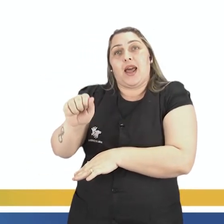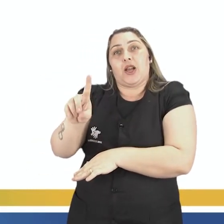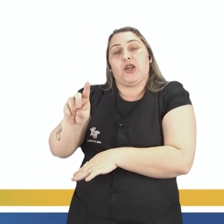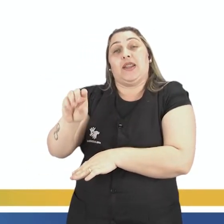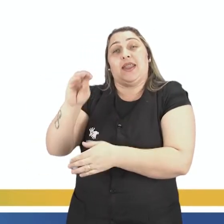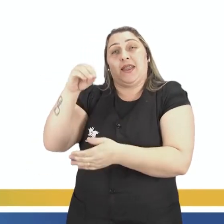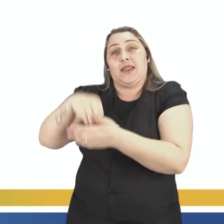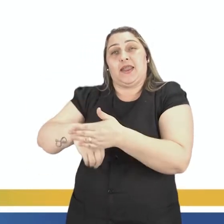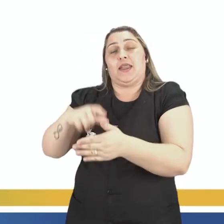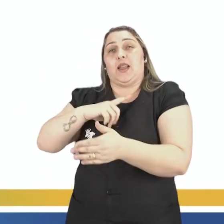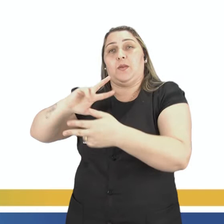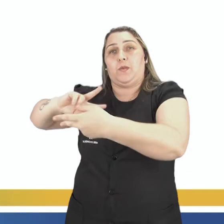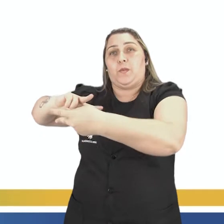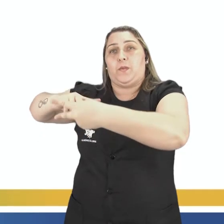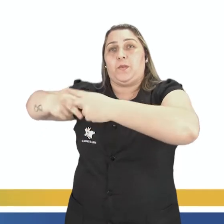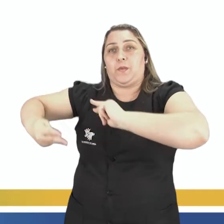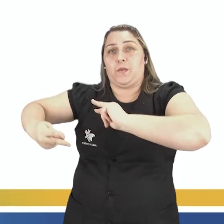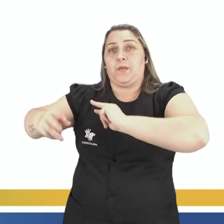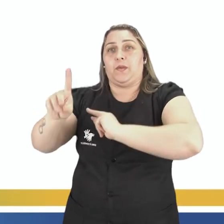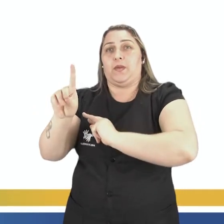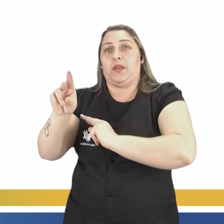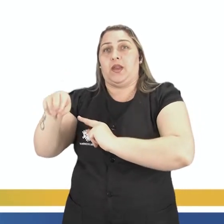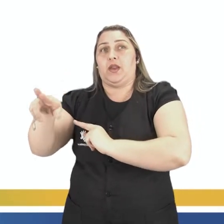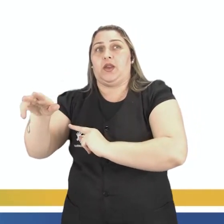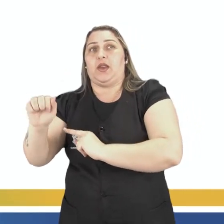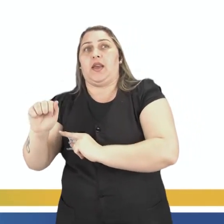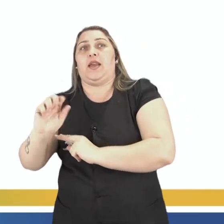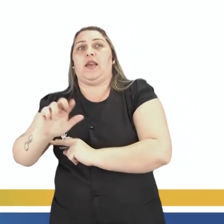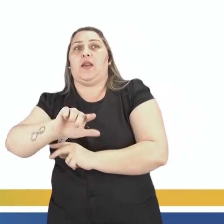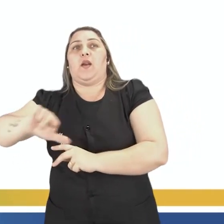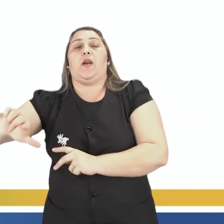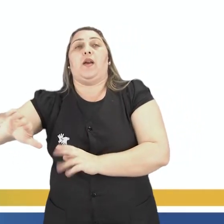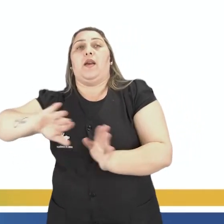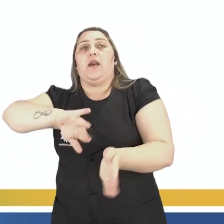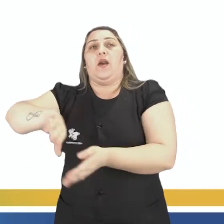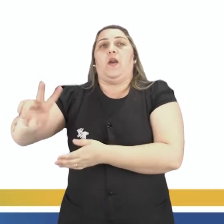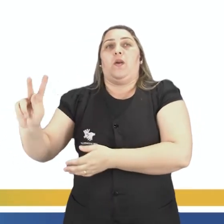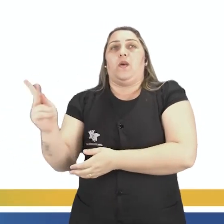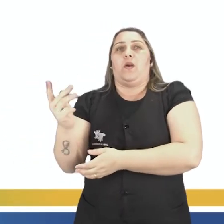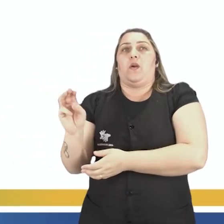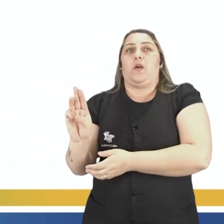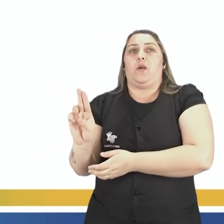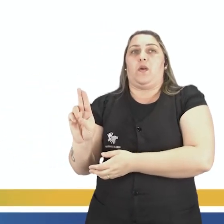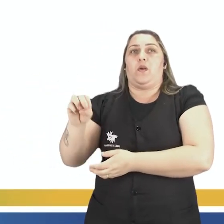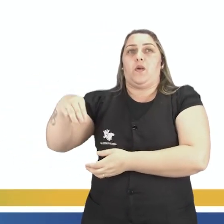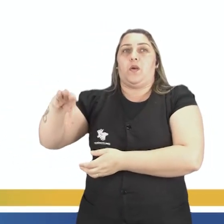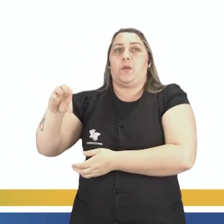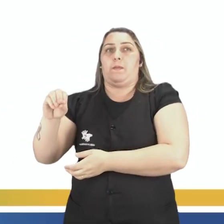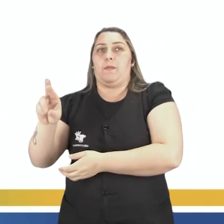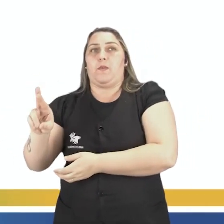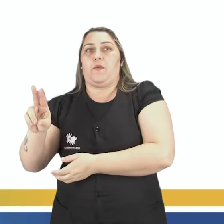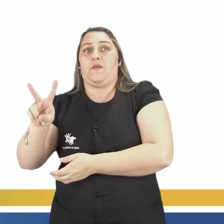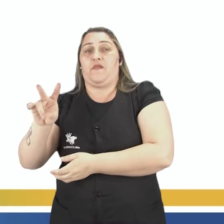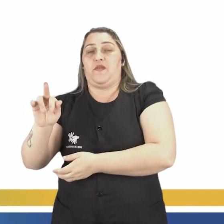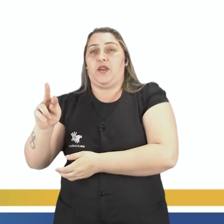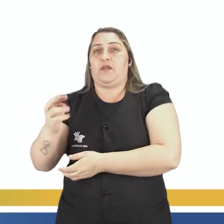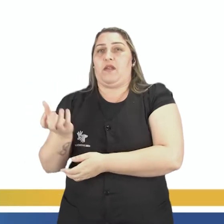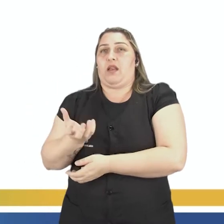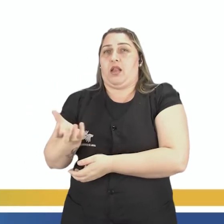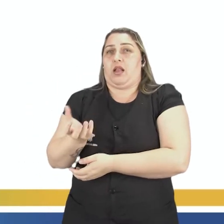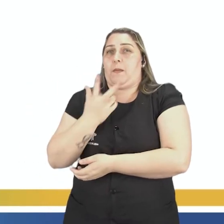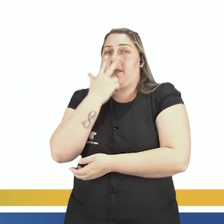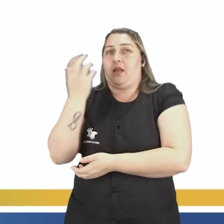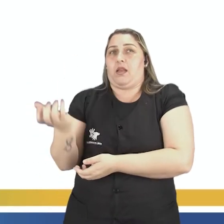Em seguida, nós temos o humor vítreo. O humor vítreo é uma substância gelatinosa, mantém a